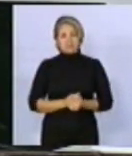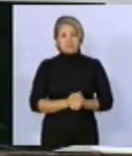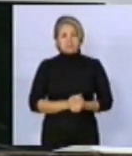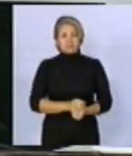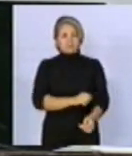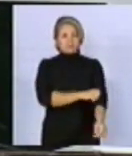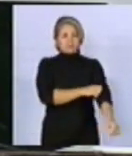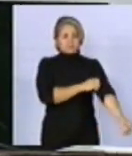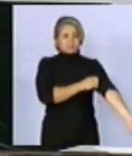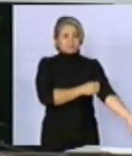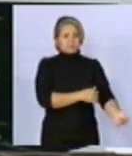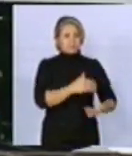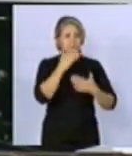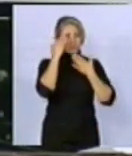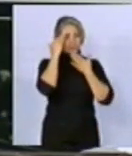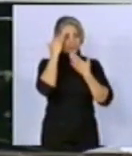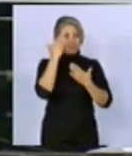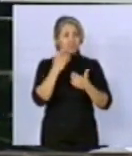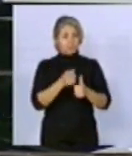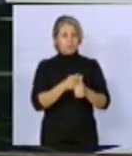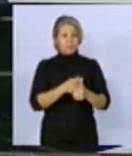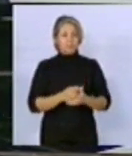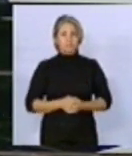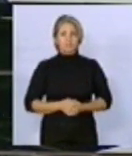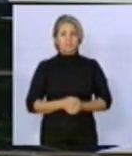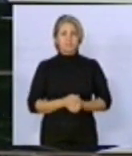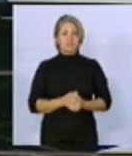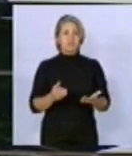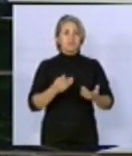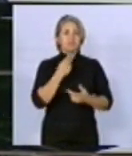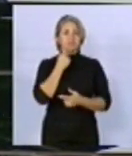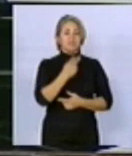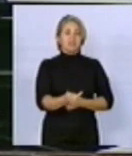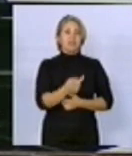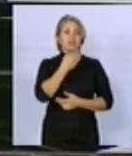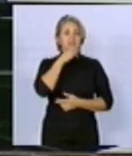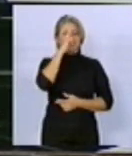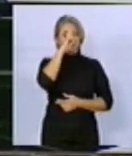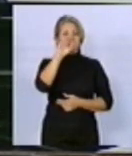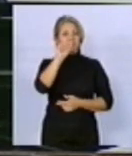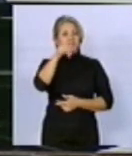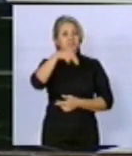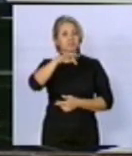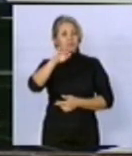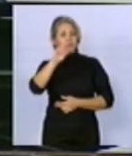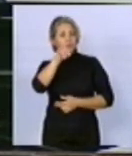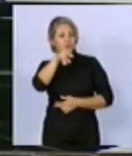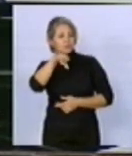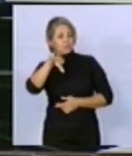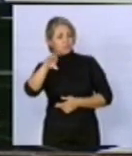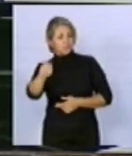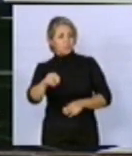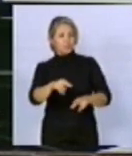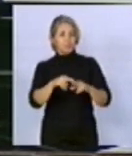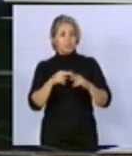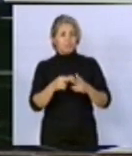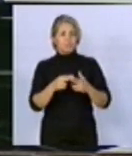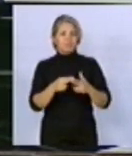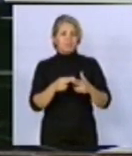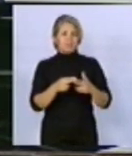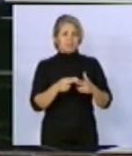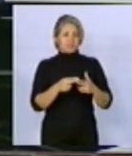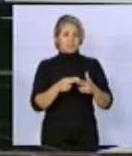obrigado e chama agora tribuna doutor antónio cândido de azevedo sodré filho pela